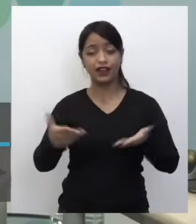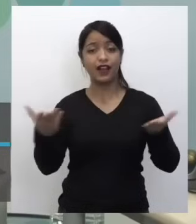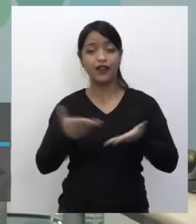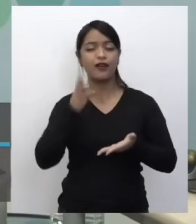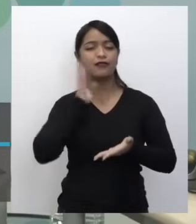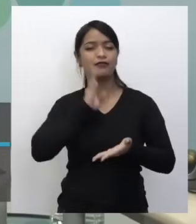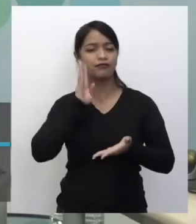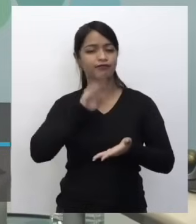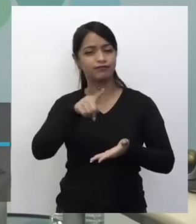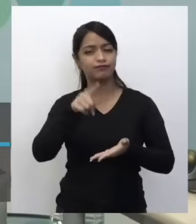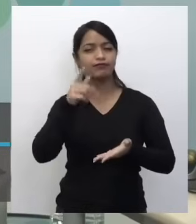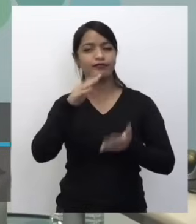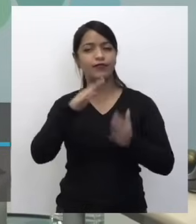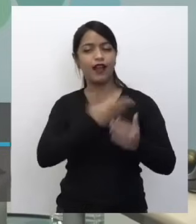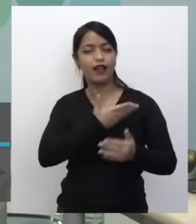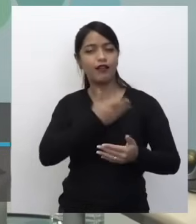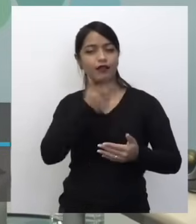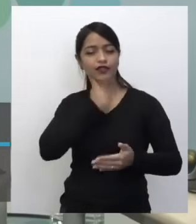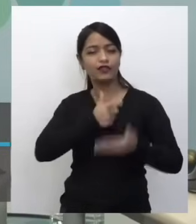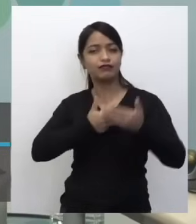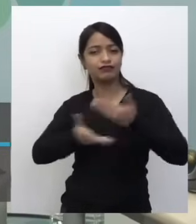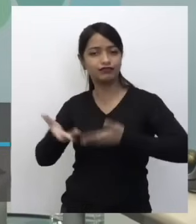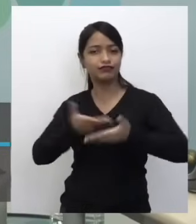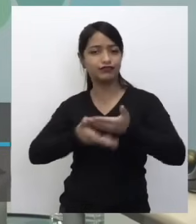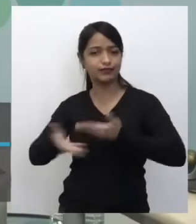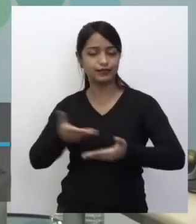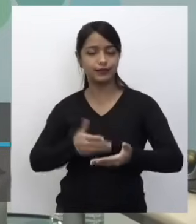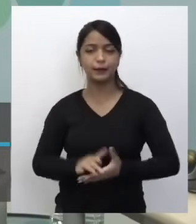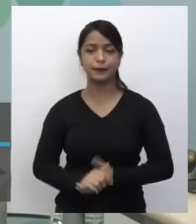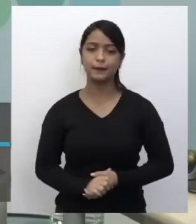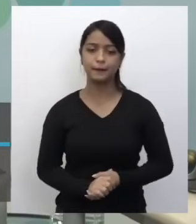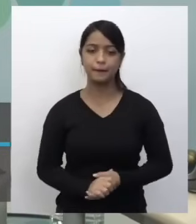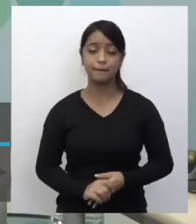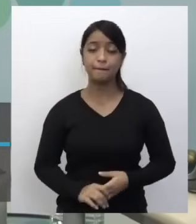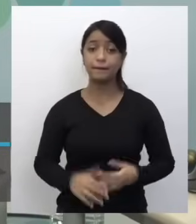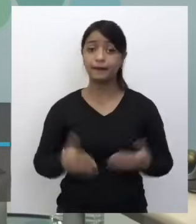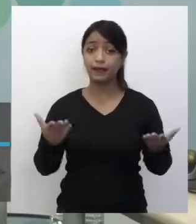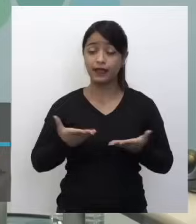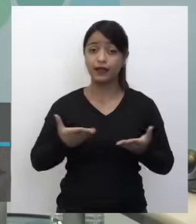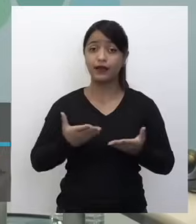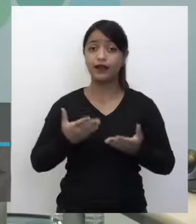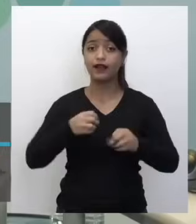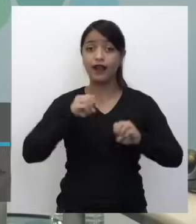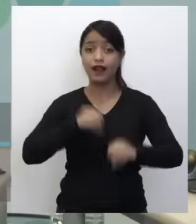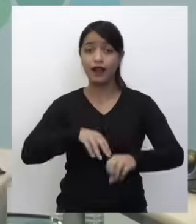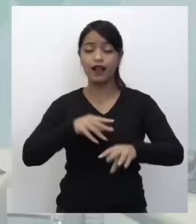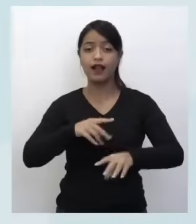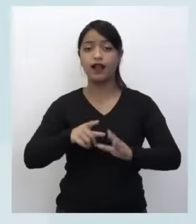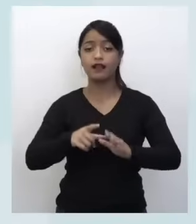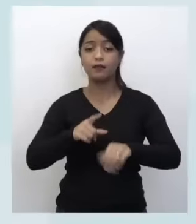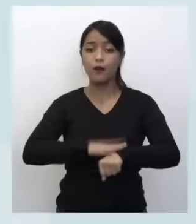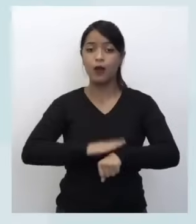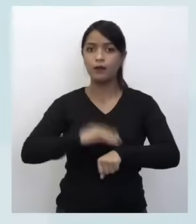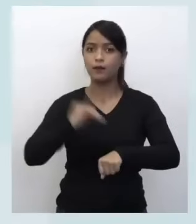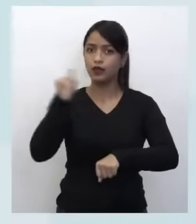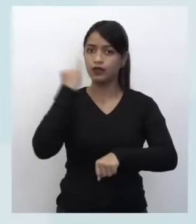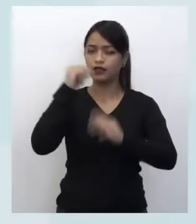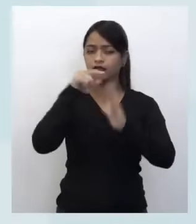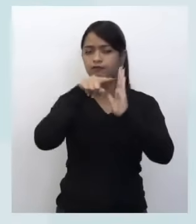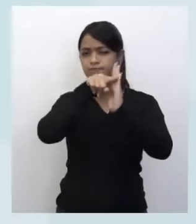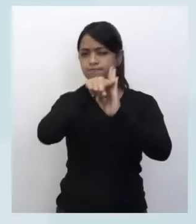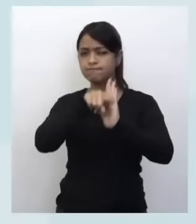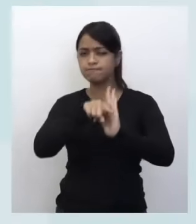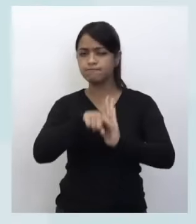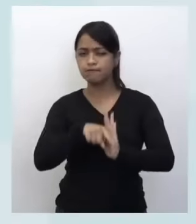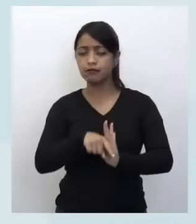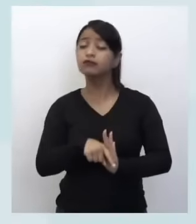seus colegas. E agora nós vamos para um momento que é um momento super importante da nossa aula, que é a sondagem. Exatamente. Estou